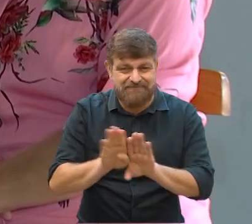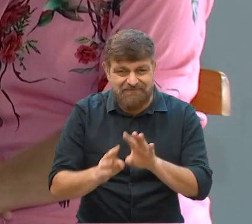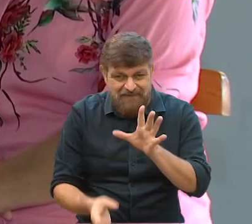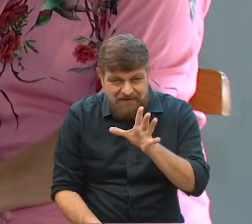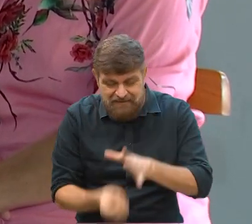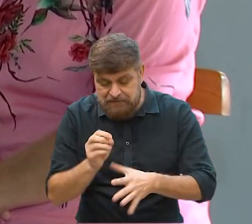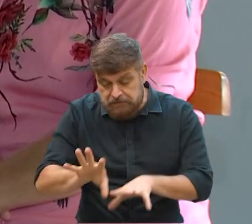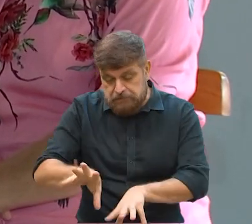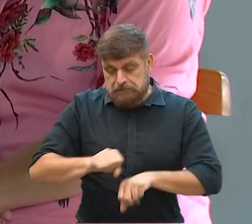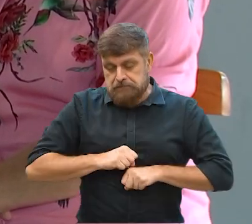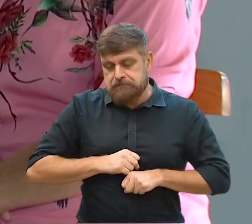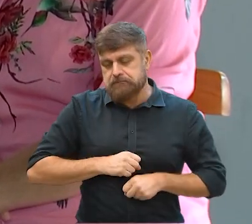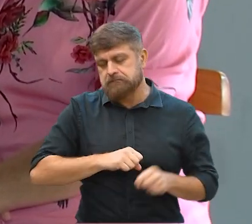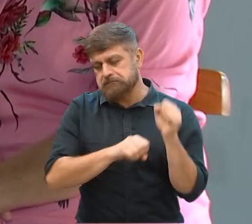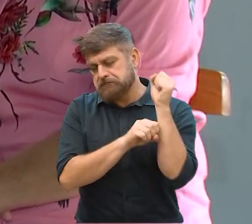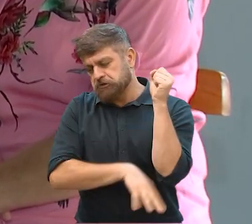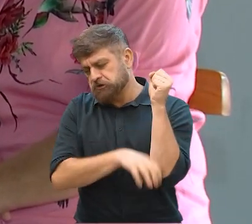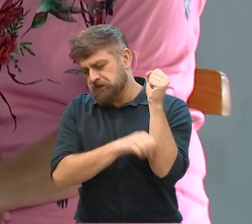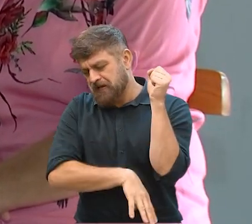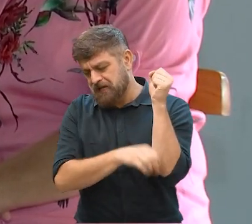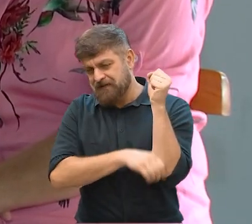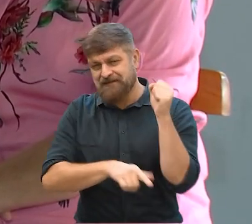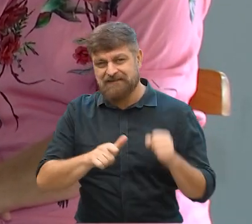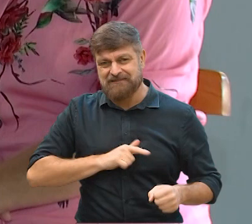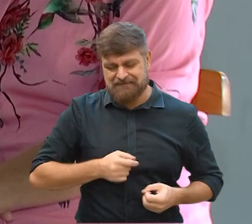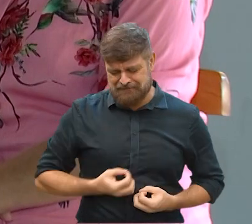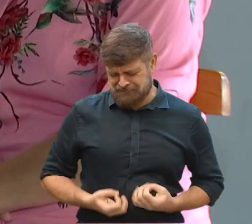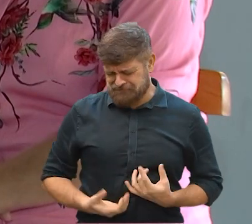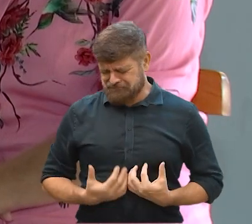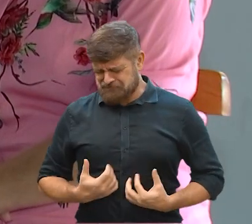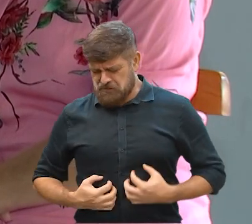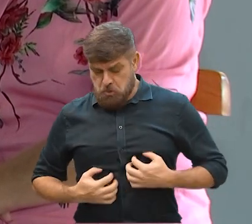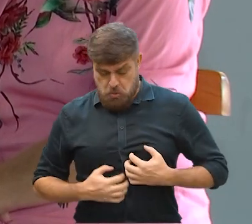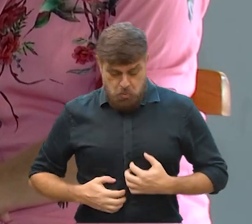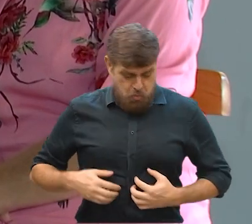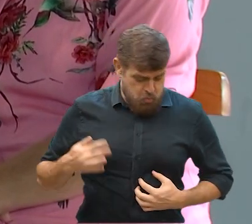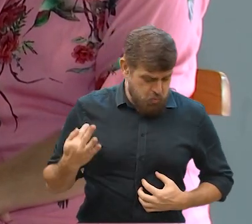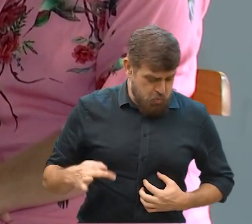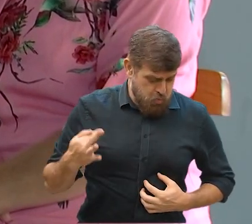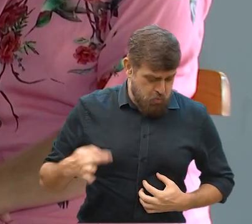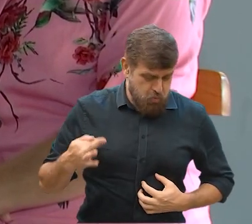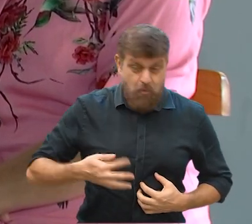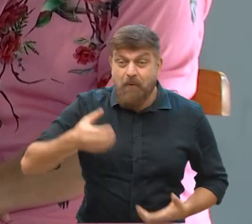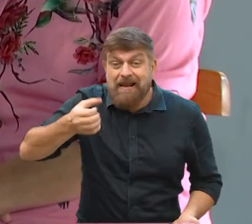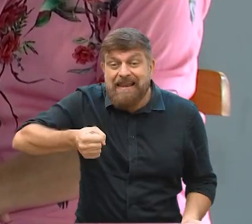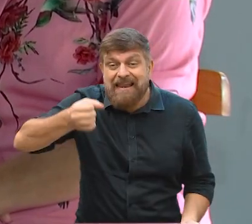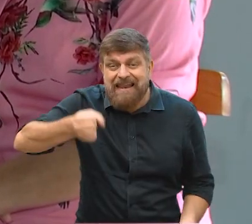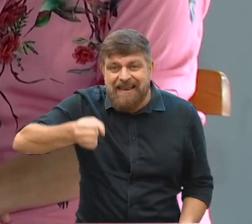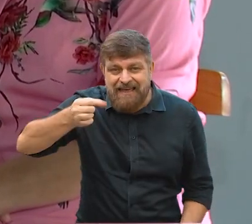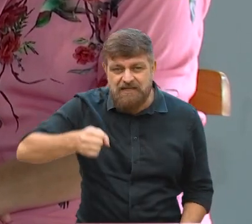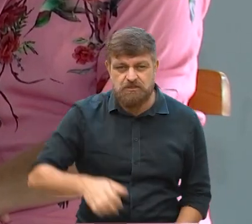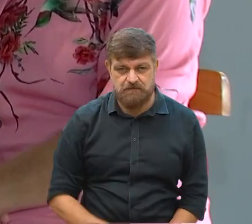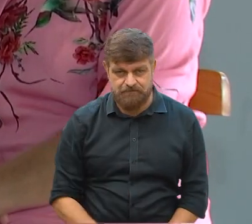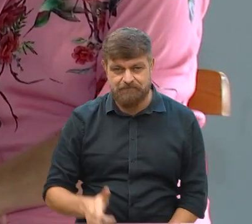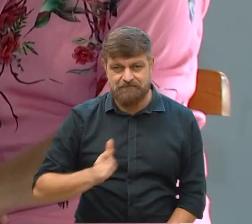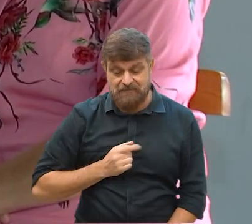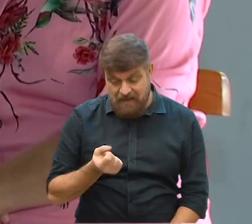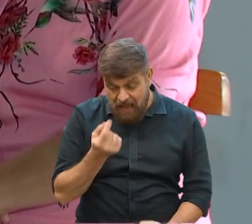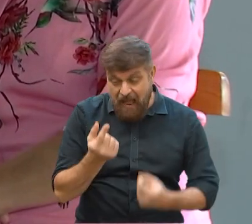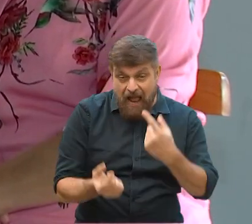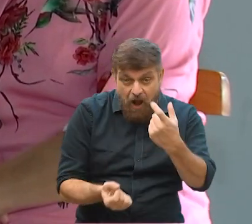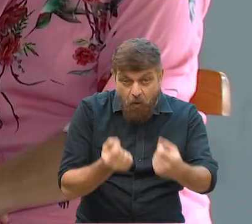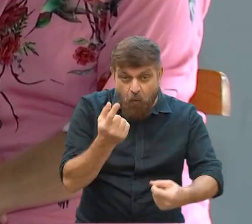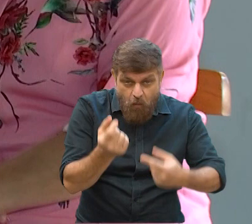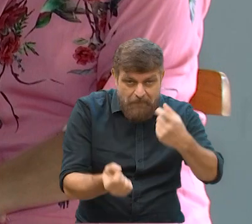também acabam tendo diarreia, tendo excesso de fermentação, dores abdominais. Então, algumas